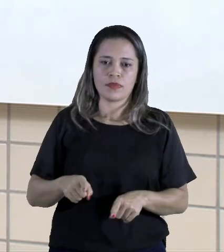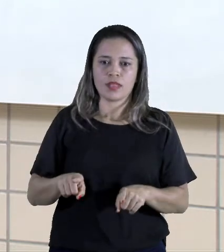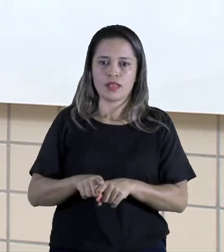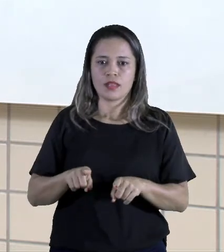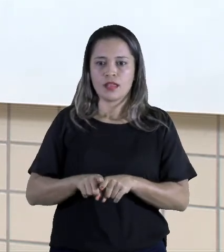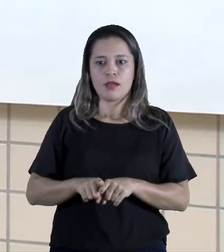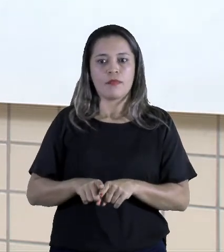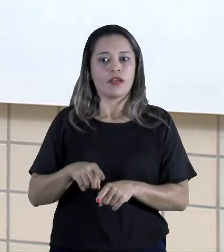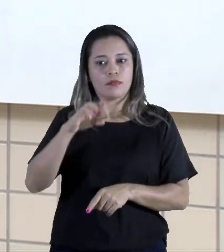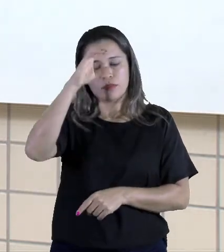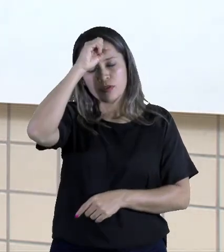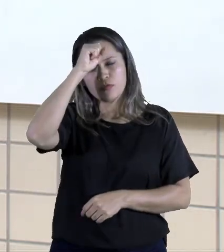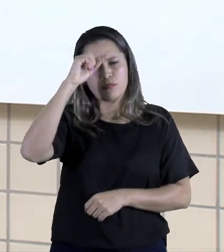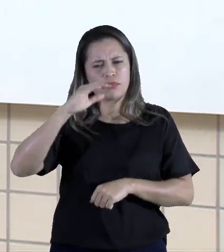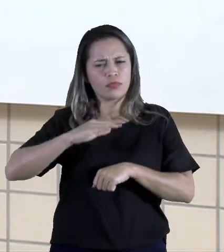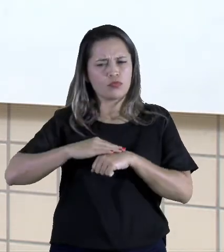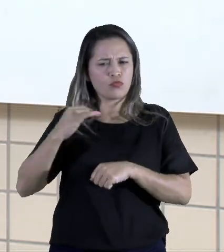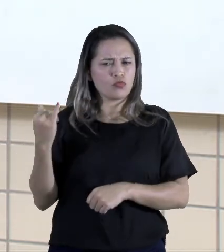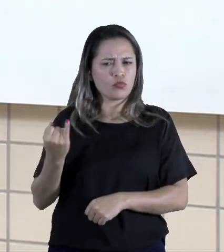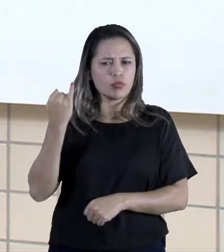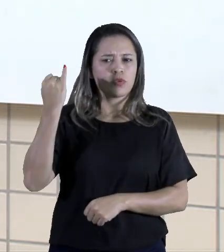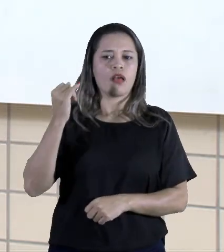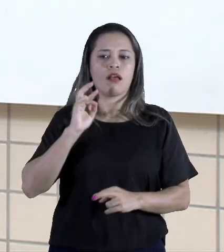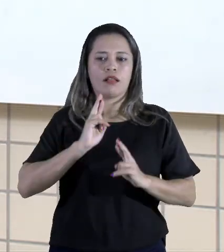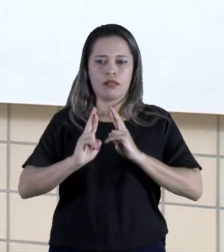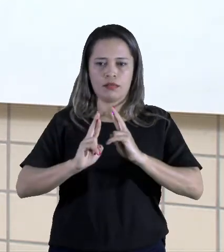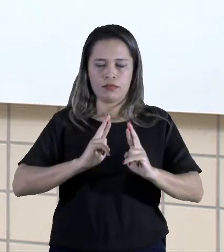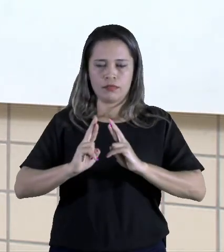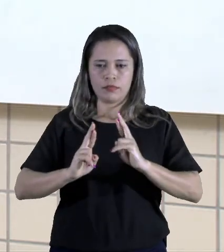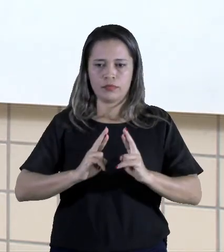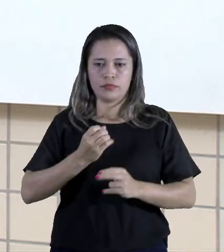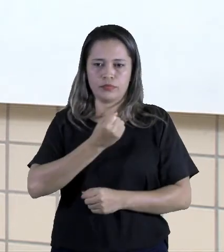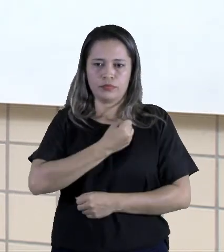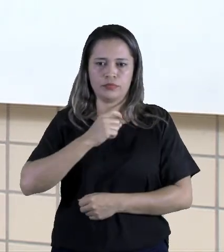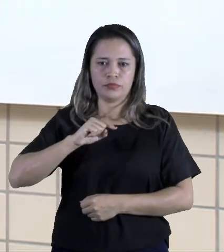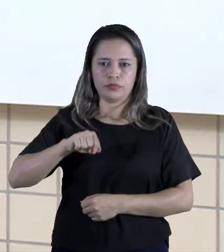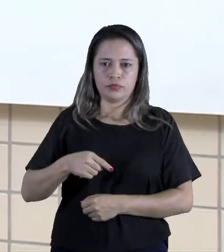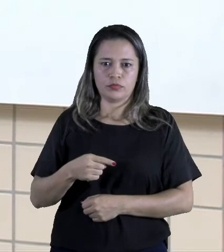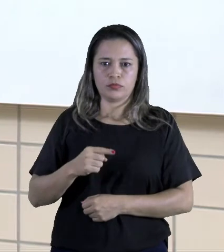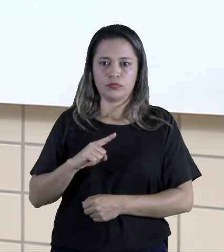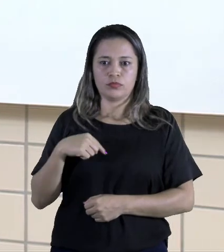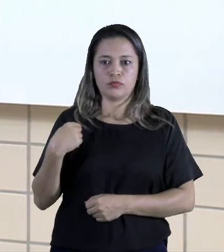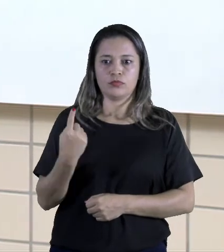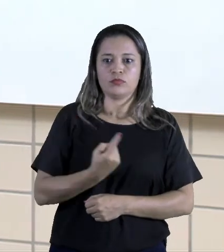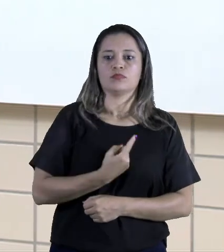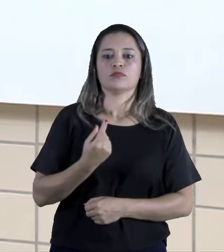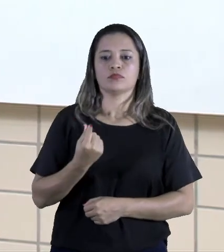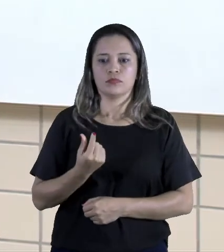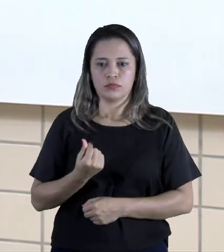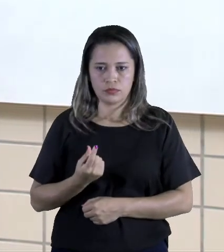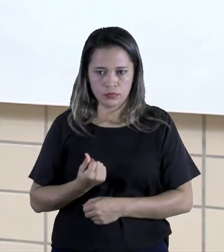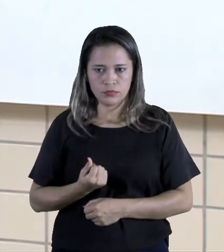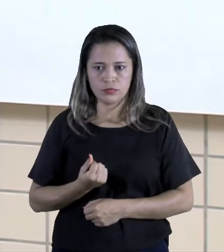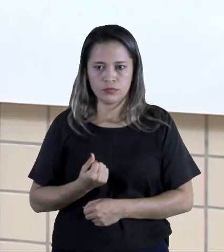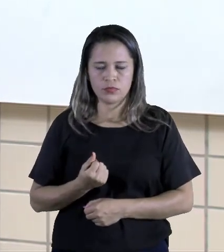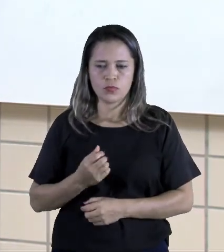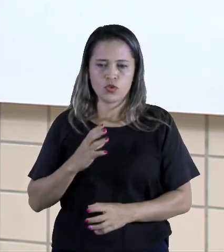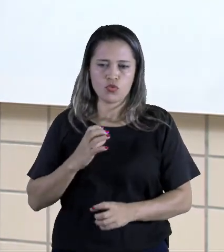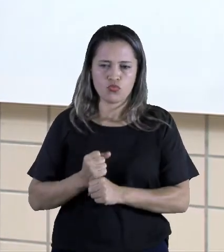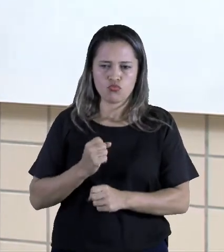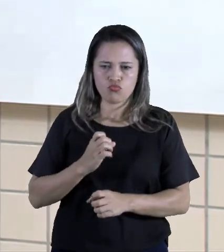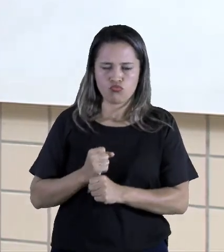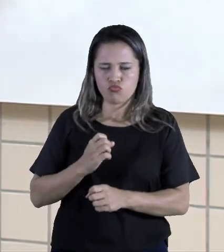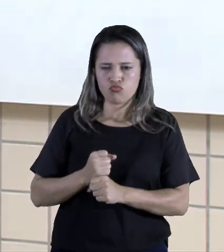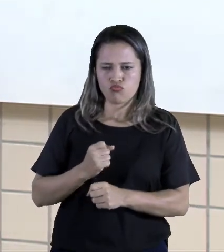parte muito importante, que é relacionar esses números decimais com o nosso dinheiro, contar esse